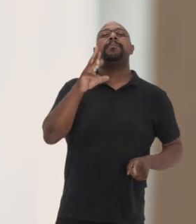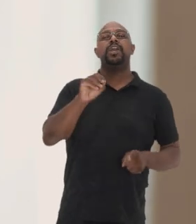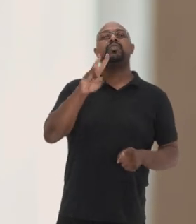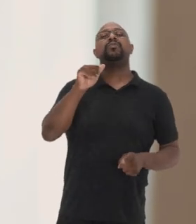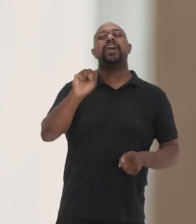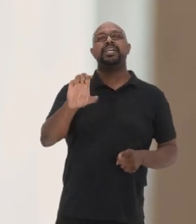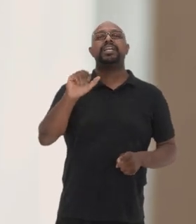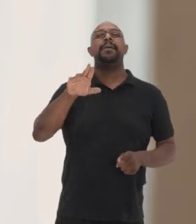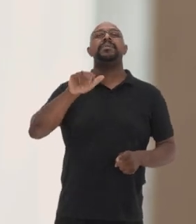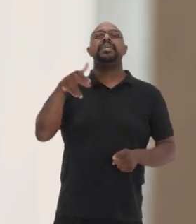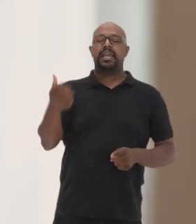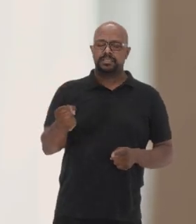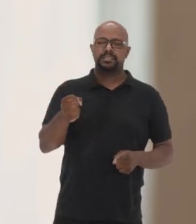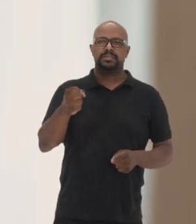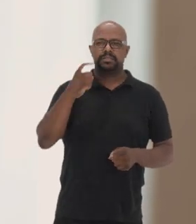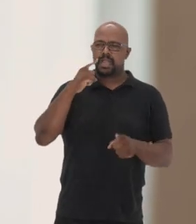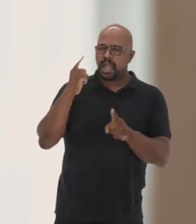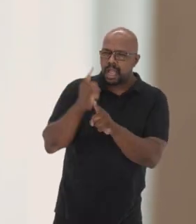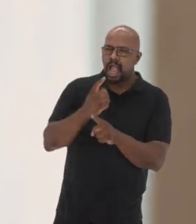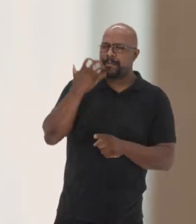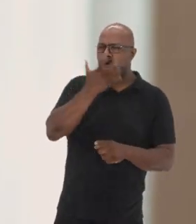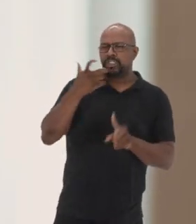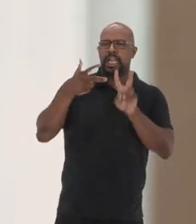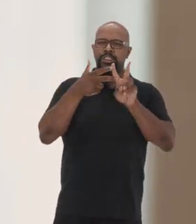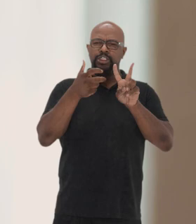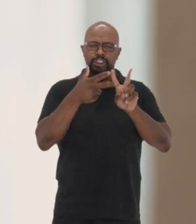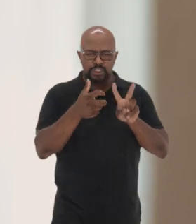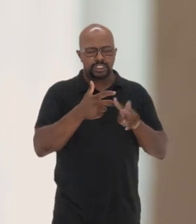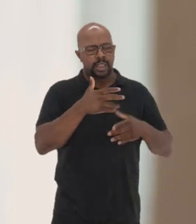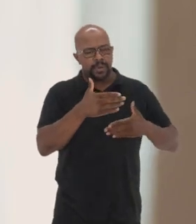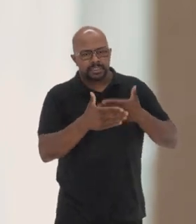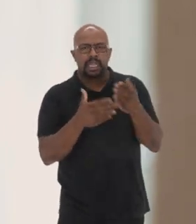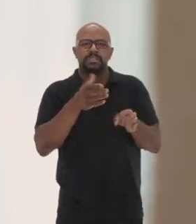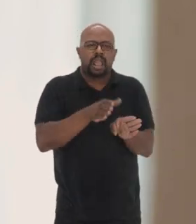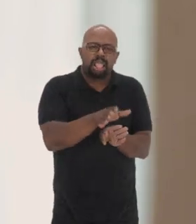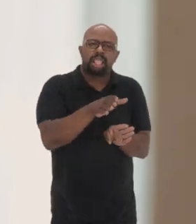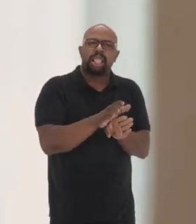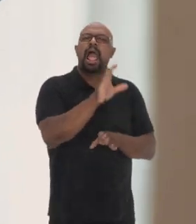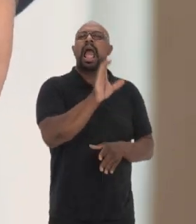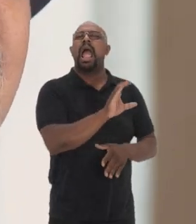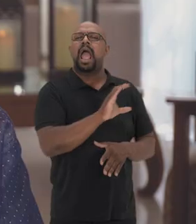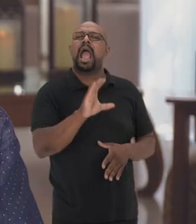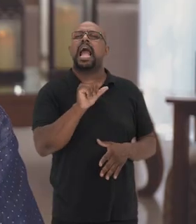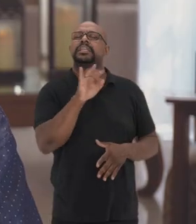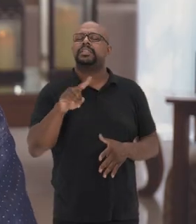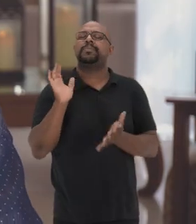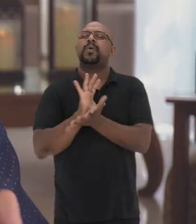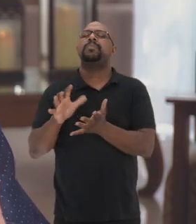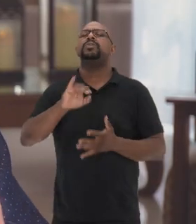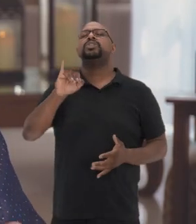de Caminha Vamos explorar o cruzamento entre a música indígena e o processo de catequização feito pelos Jesuítas